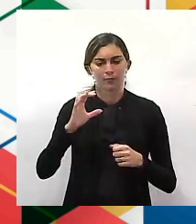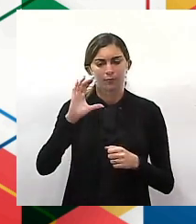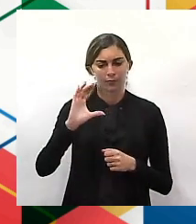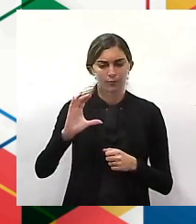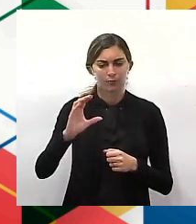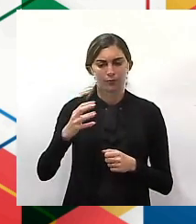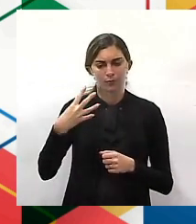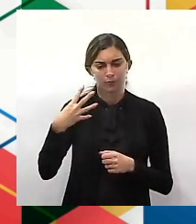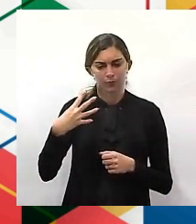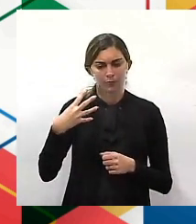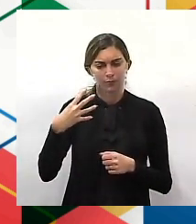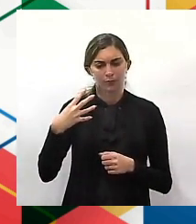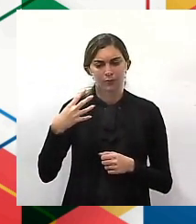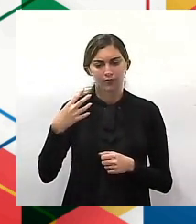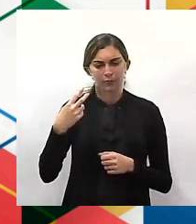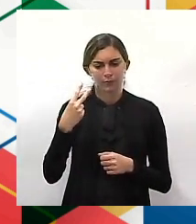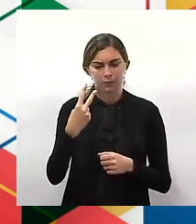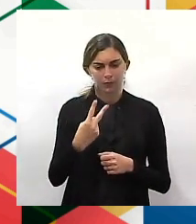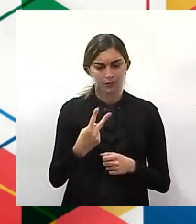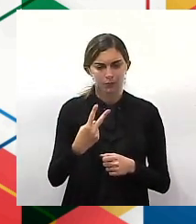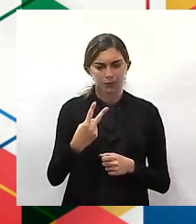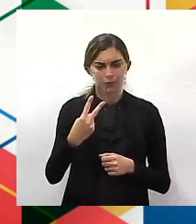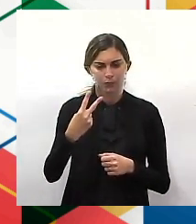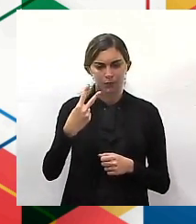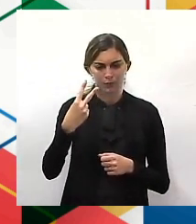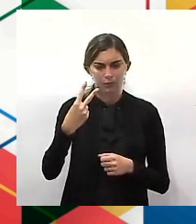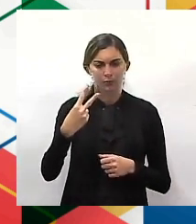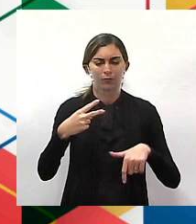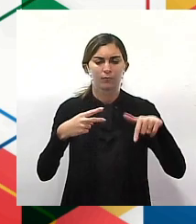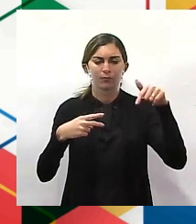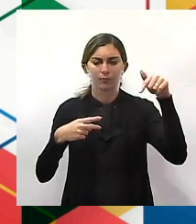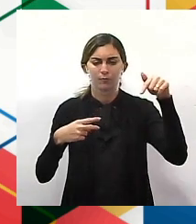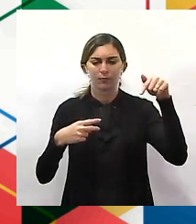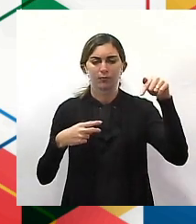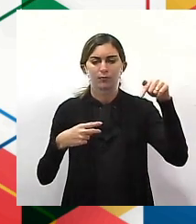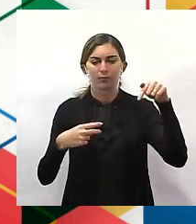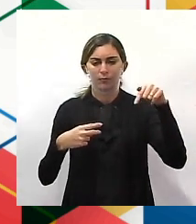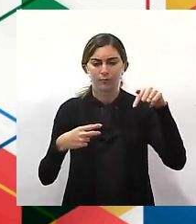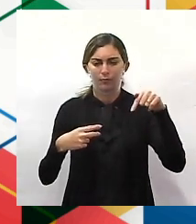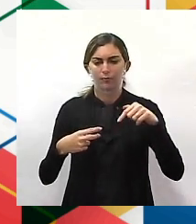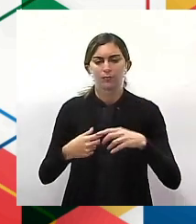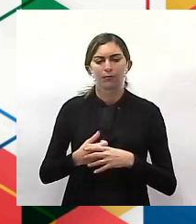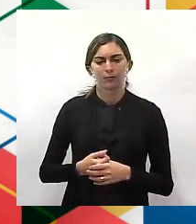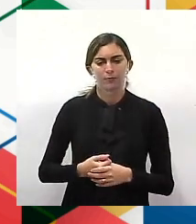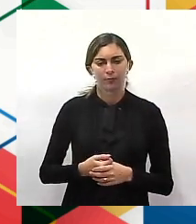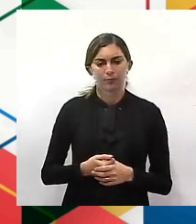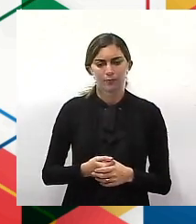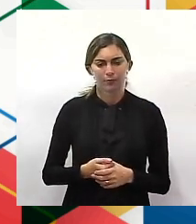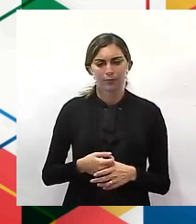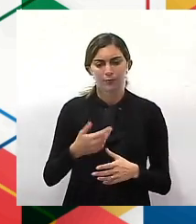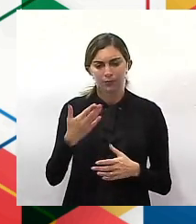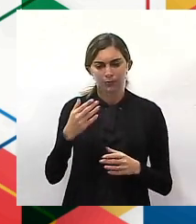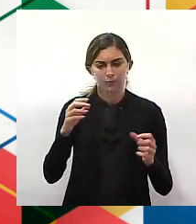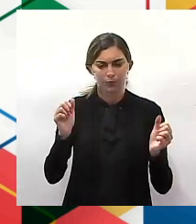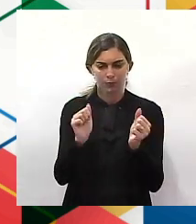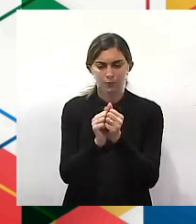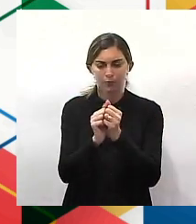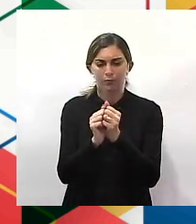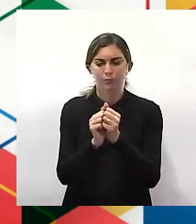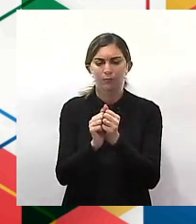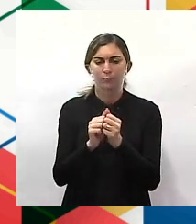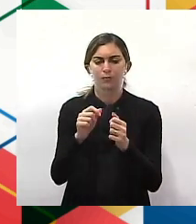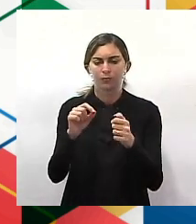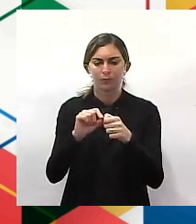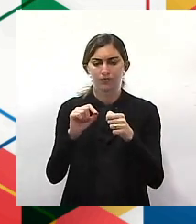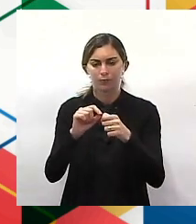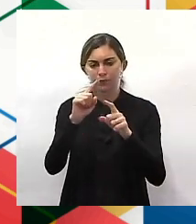que é 2 e 7. Então 2 e 7. E ligou aqui, ó. Junta esses 3 pontos, formou